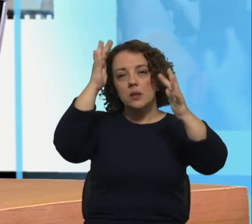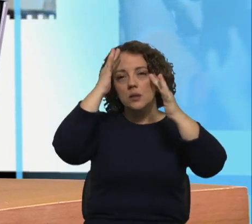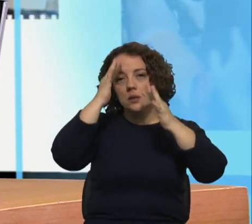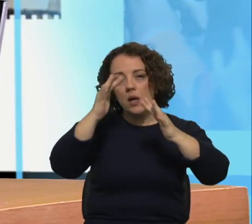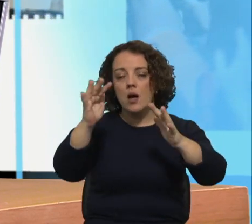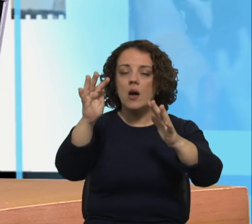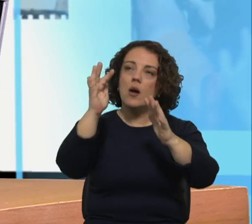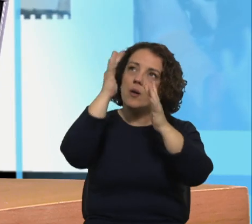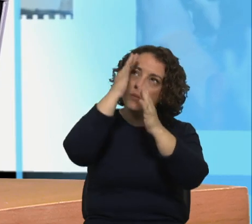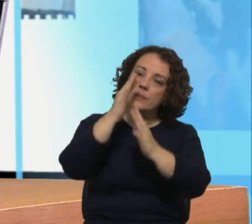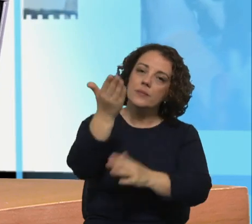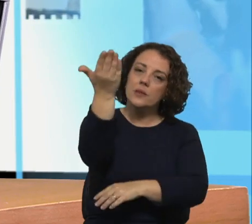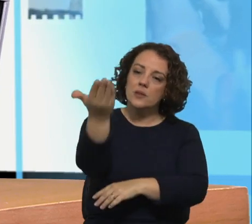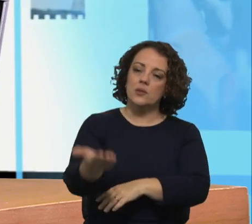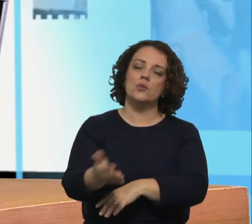Senhor,